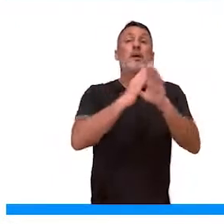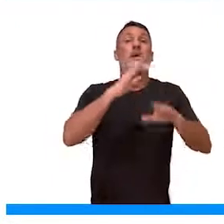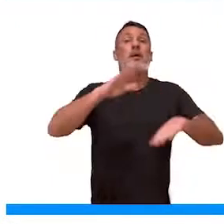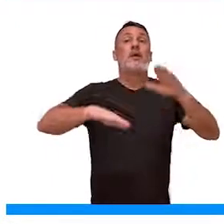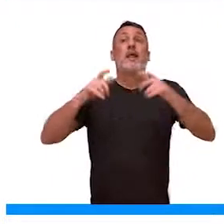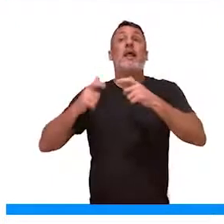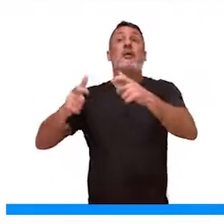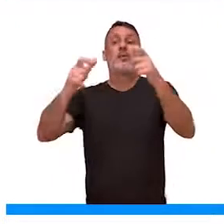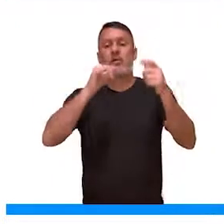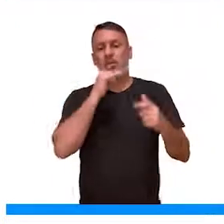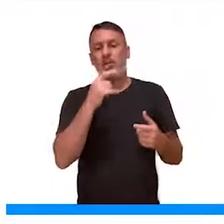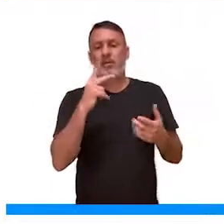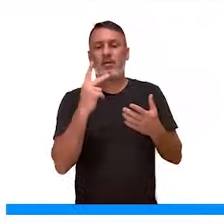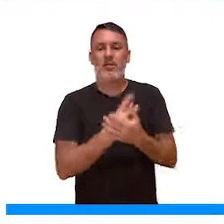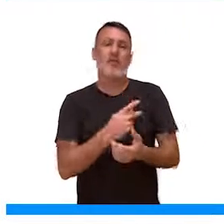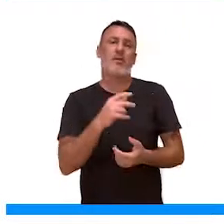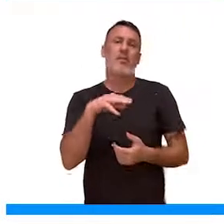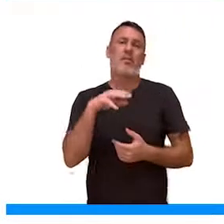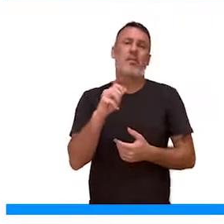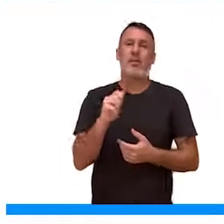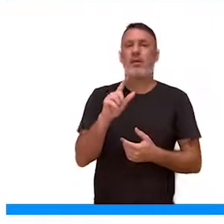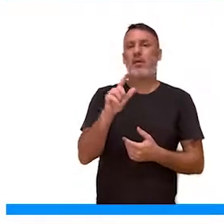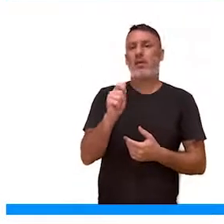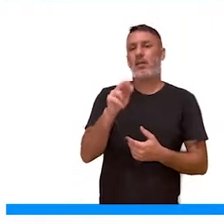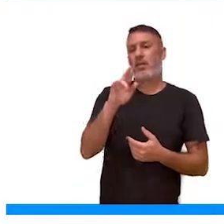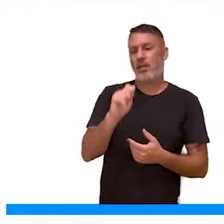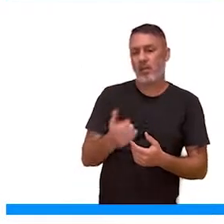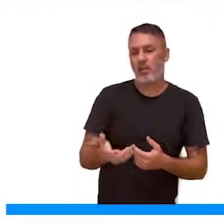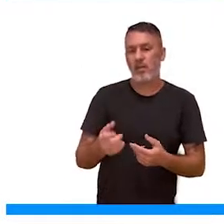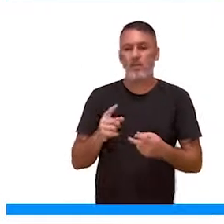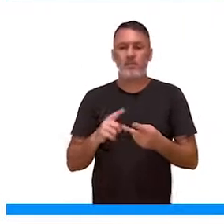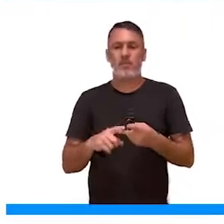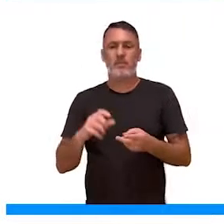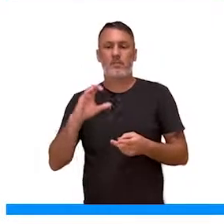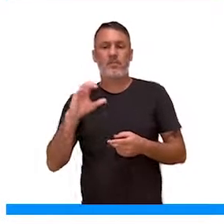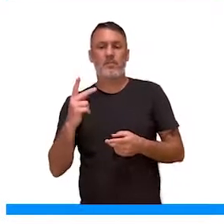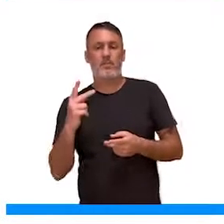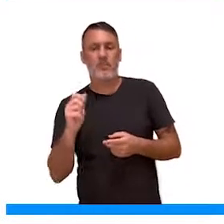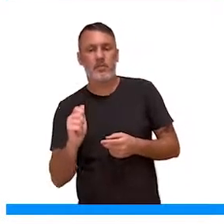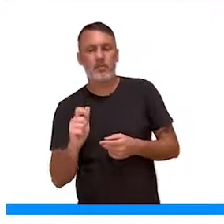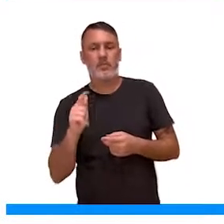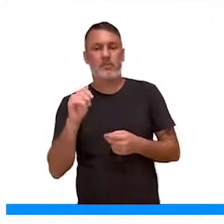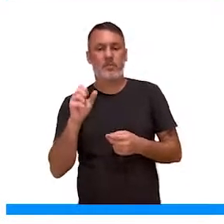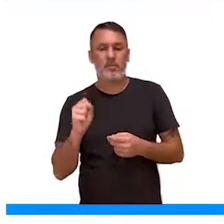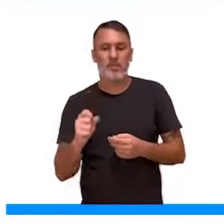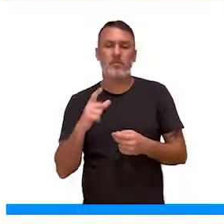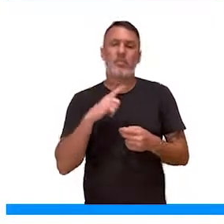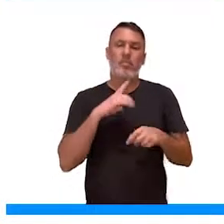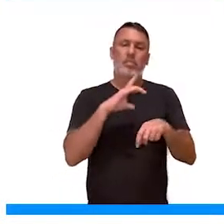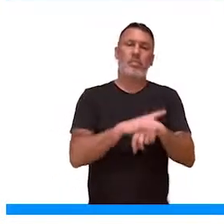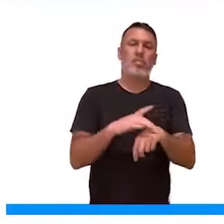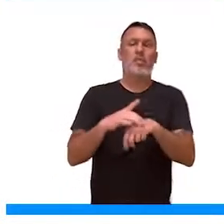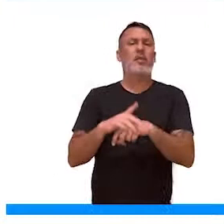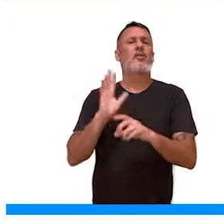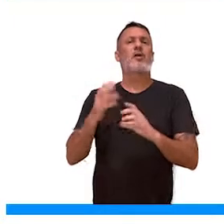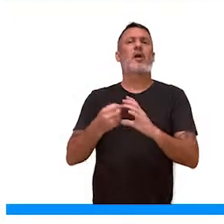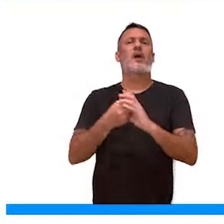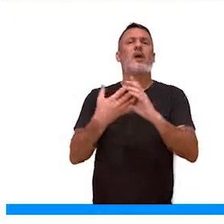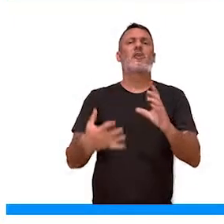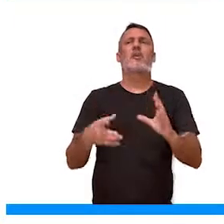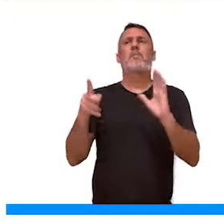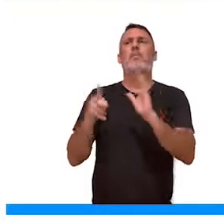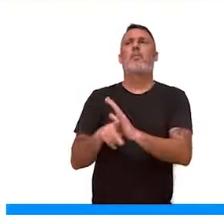em determinada região rotineiramente, igual a esquistossomose, a doença de Chagas, a malária.